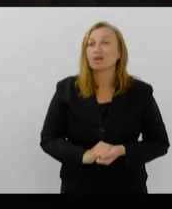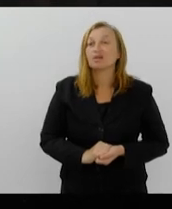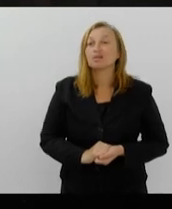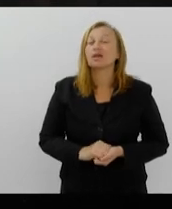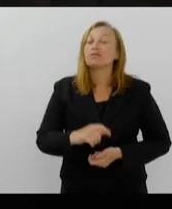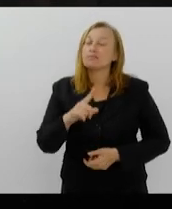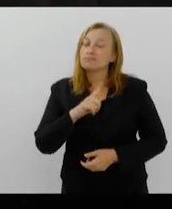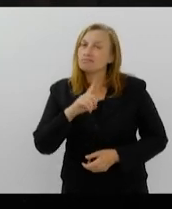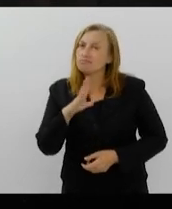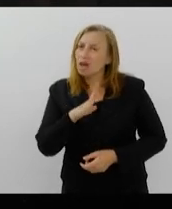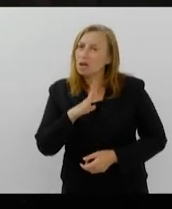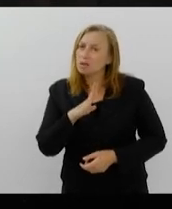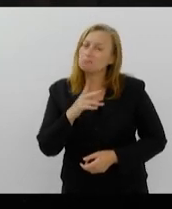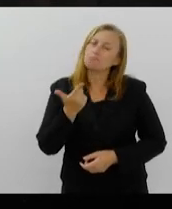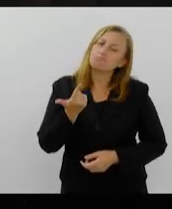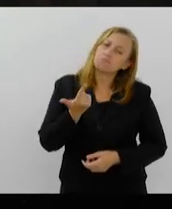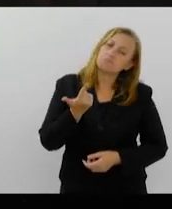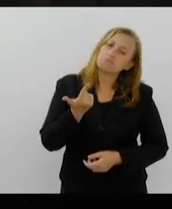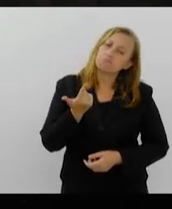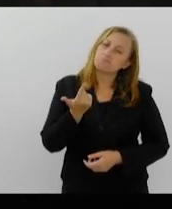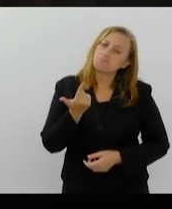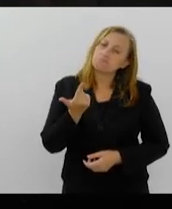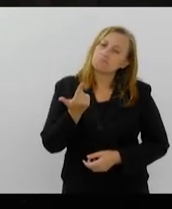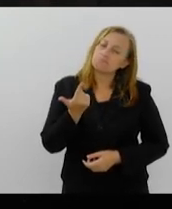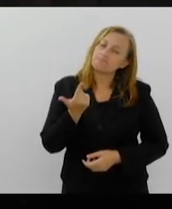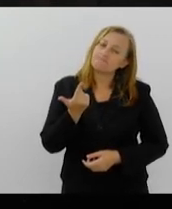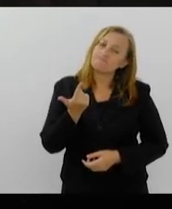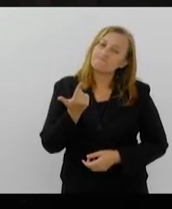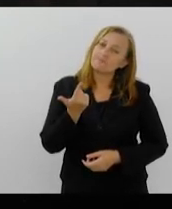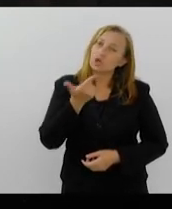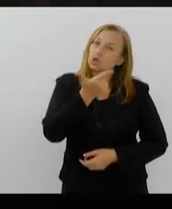tem a previsão de